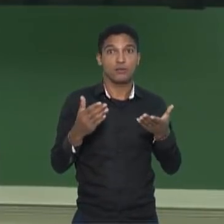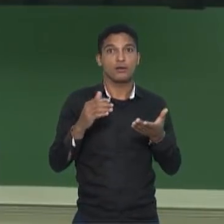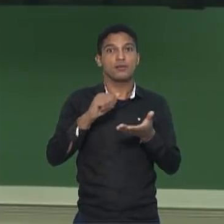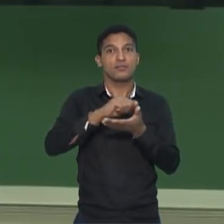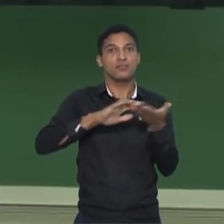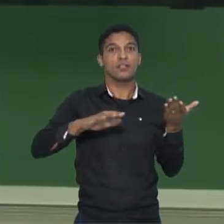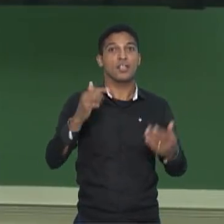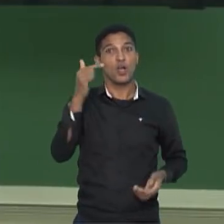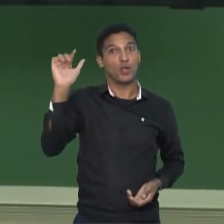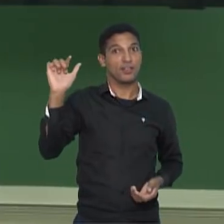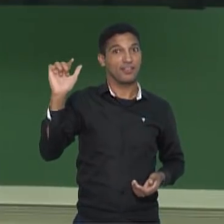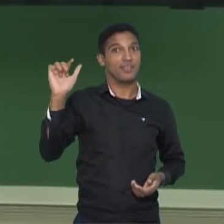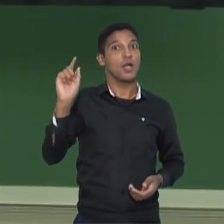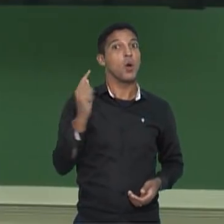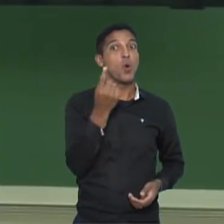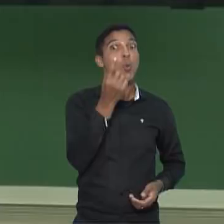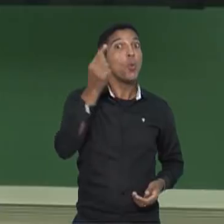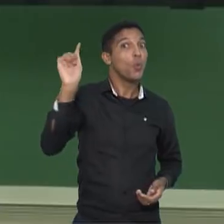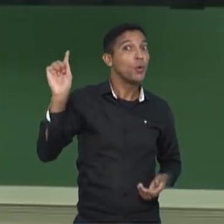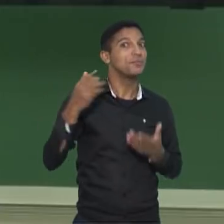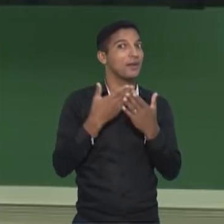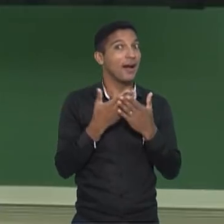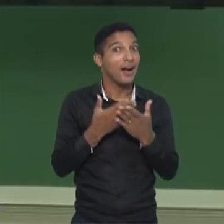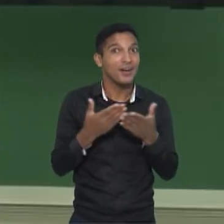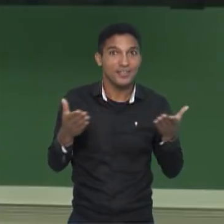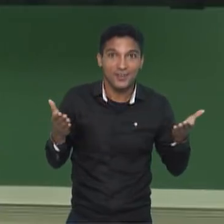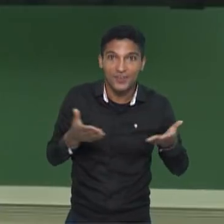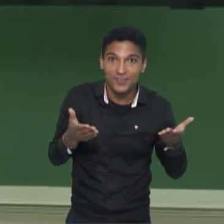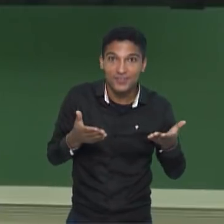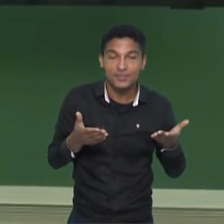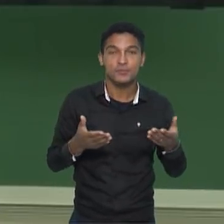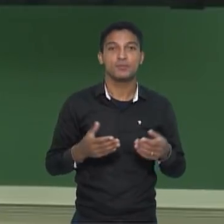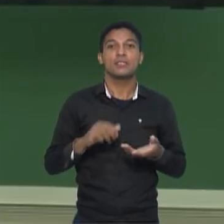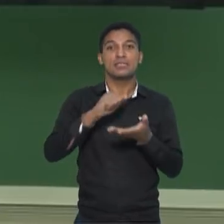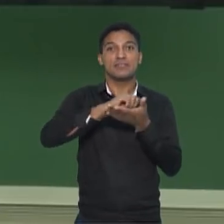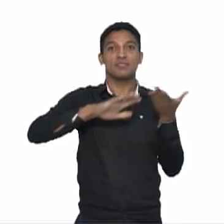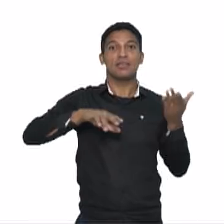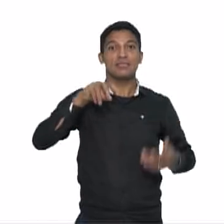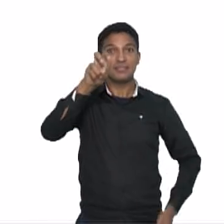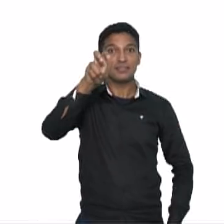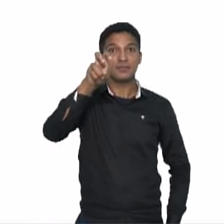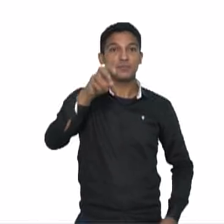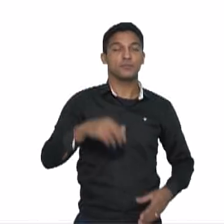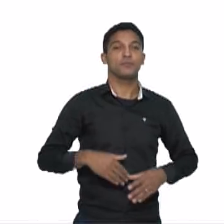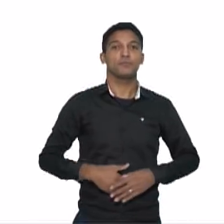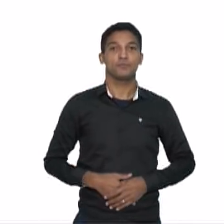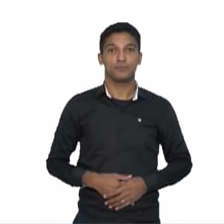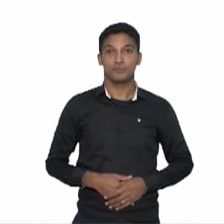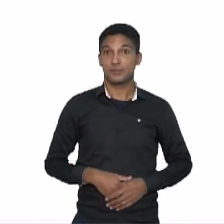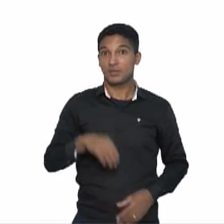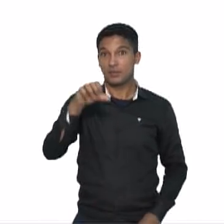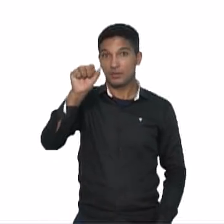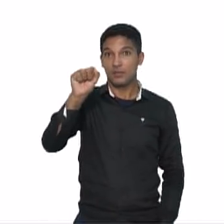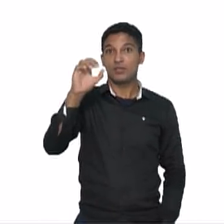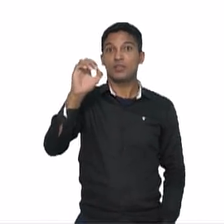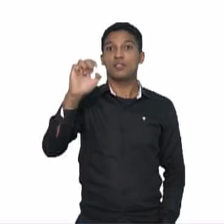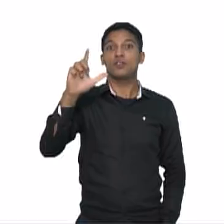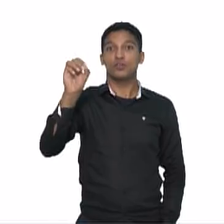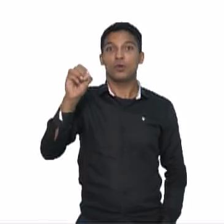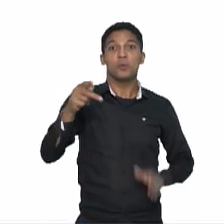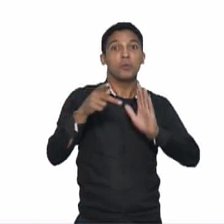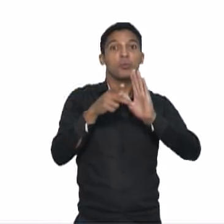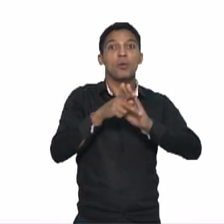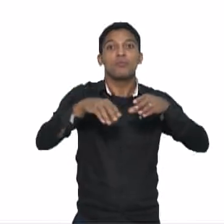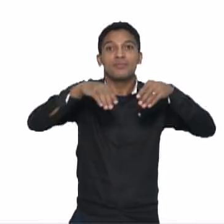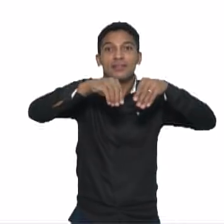O último da aula de hoje, o exercício 5. O solo da terra roxa